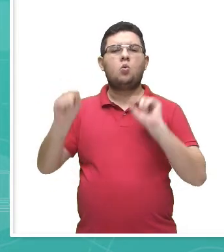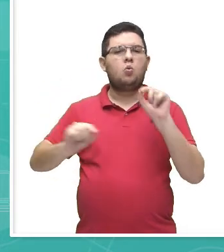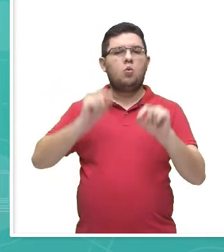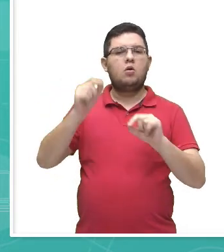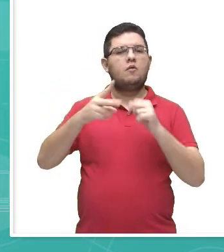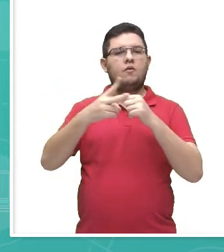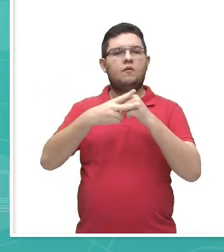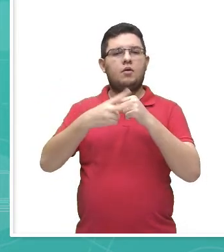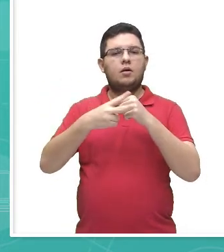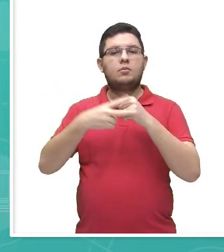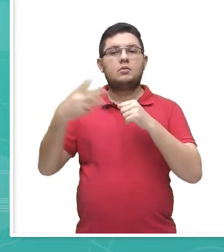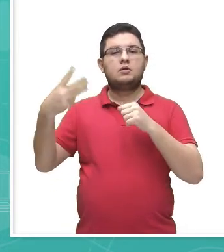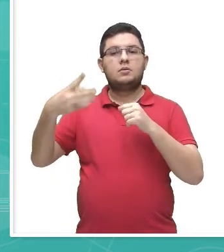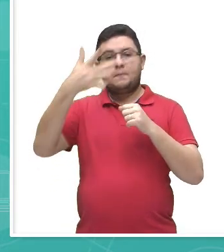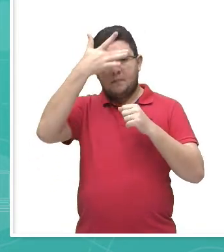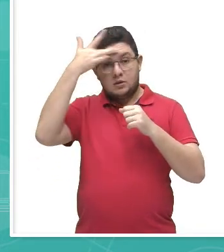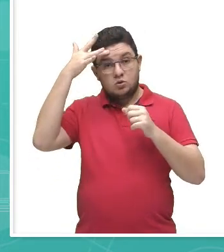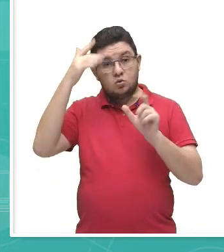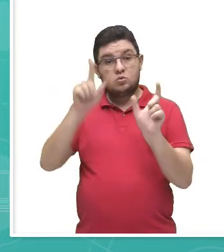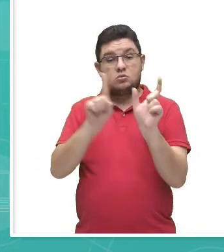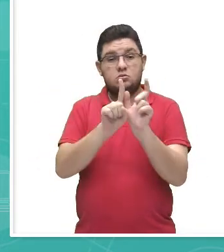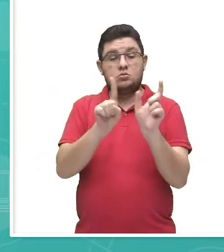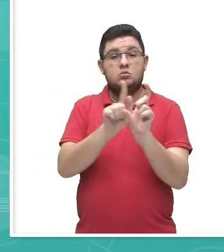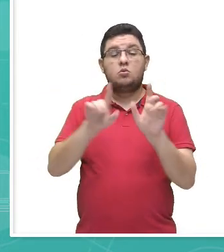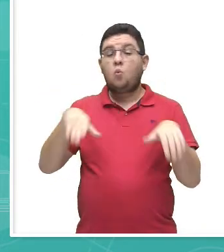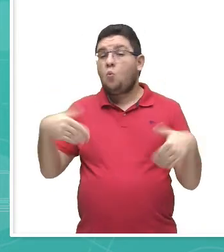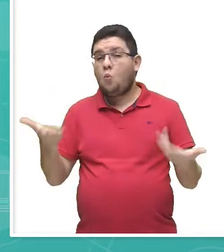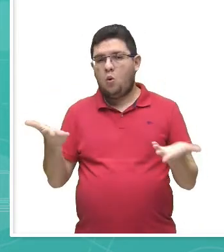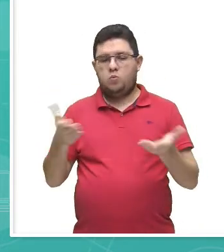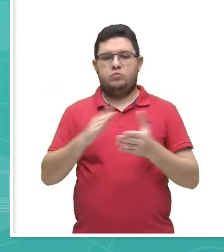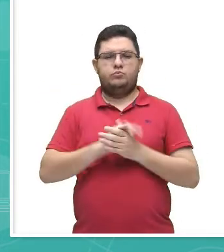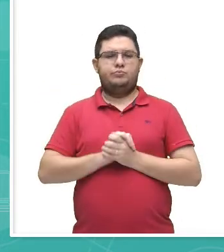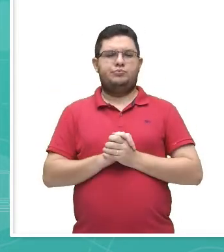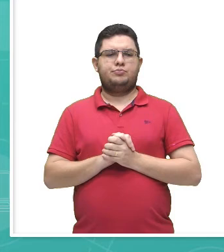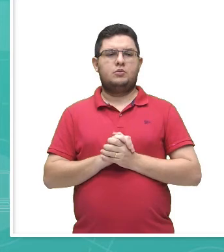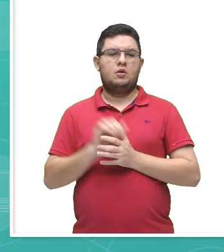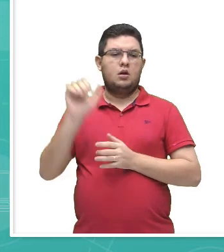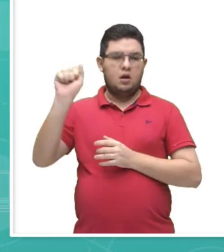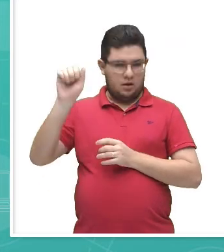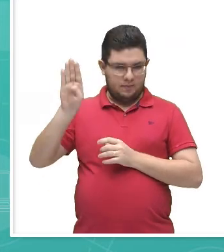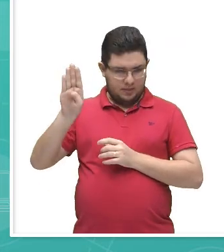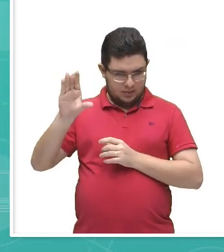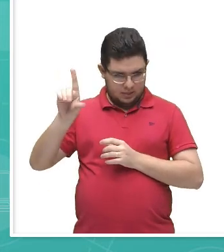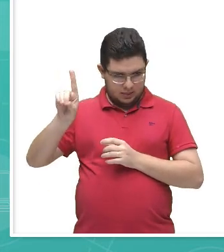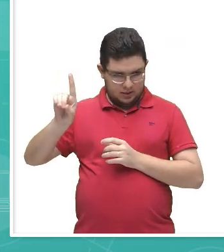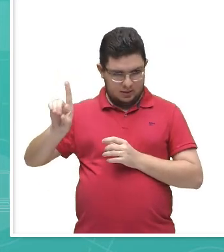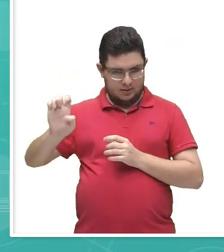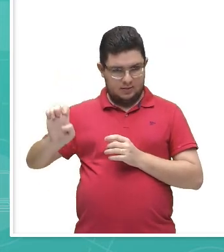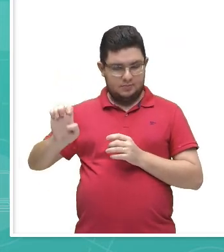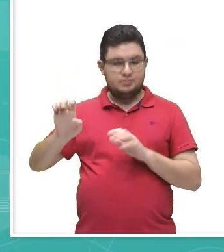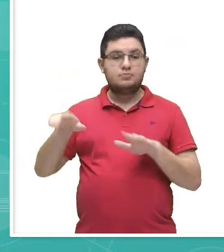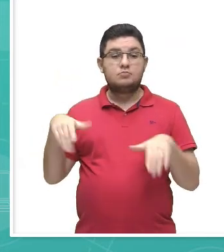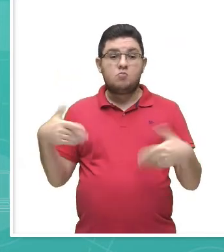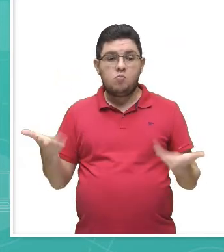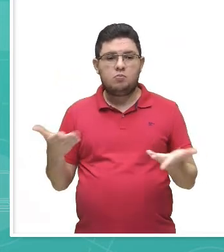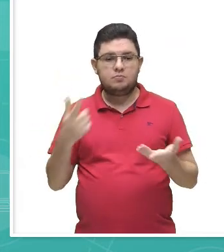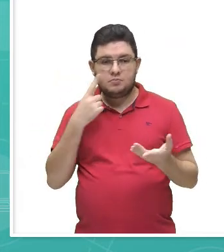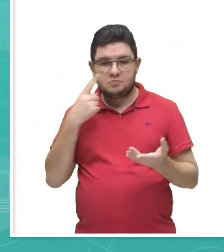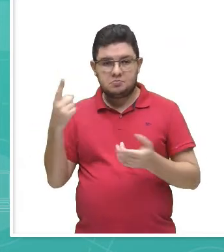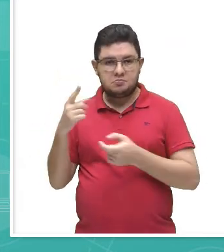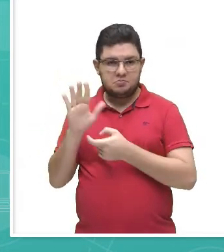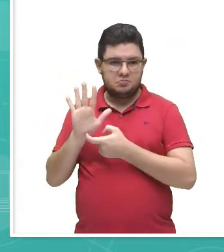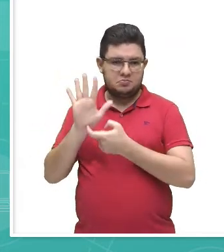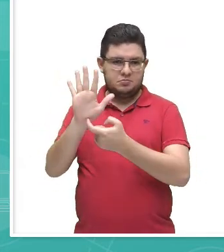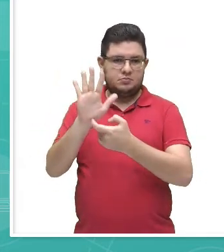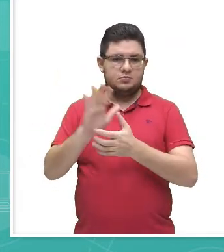singular. Letra A, B, C, D e E. Eu vou mostrar para vocês agora o gabarito, daí eu já vou comentar ali, tá certo?